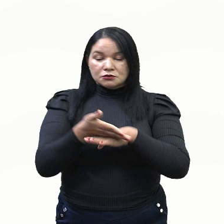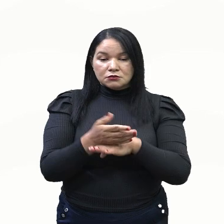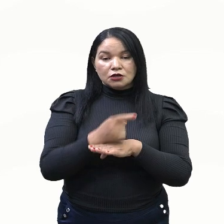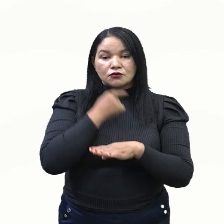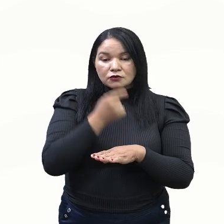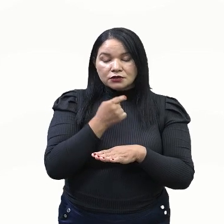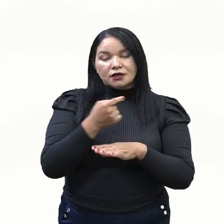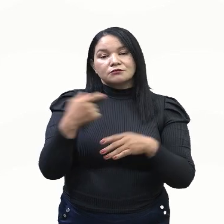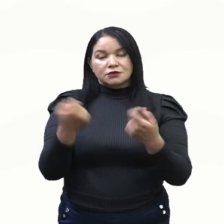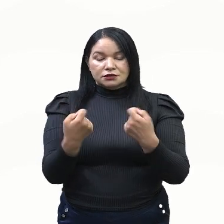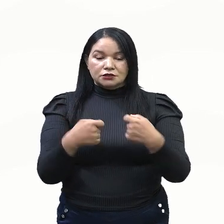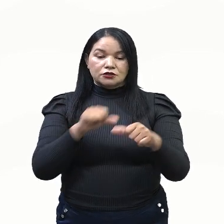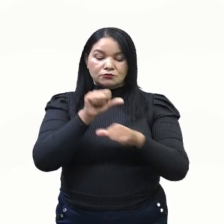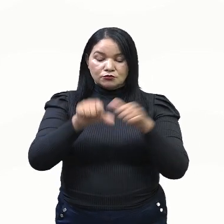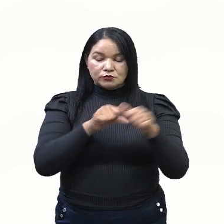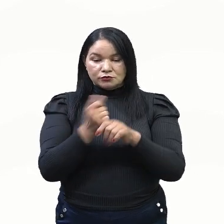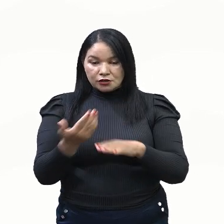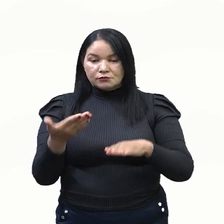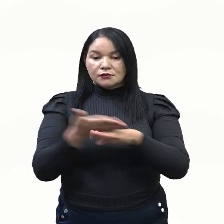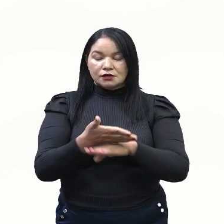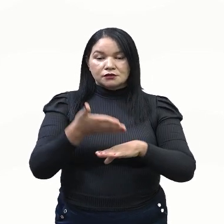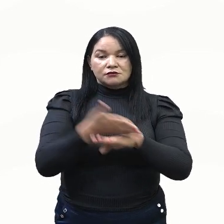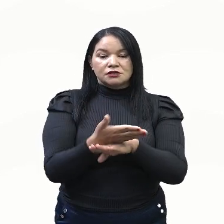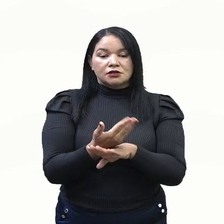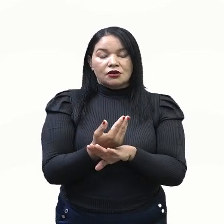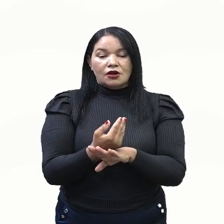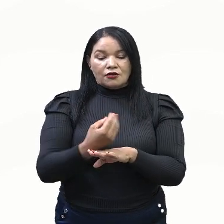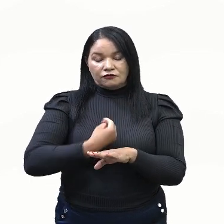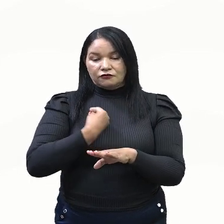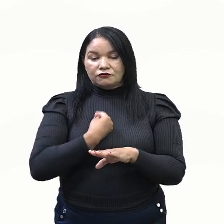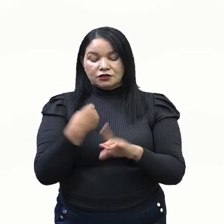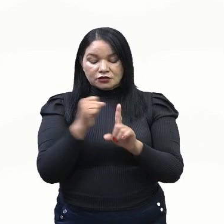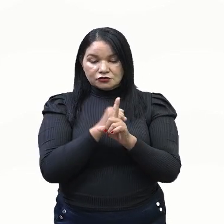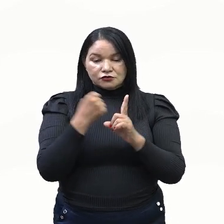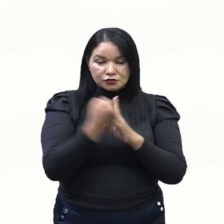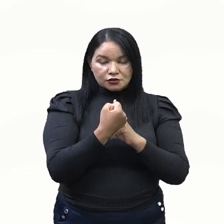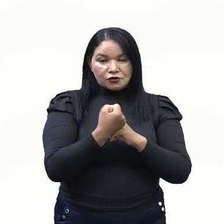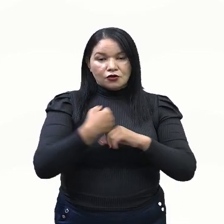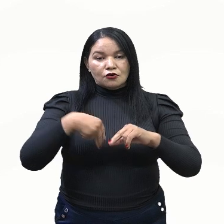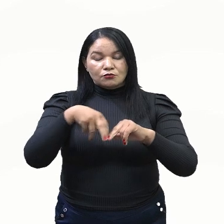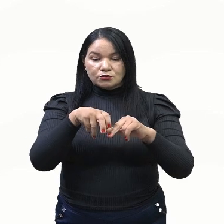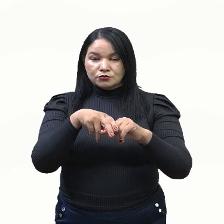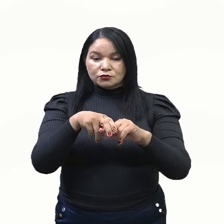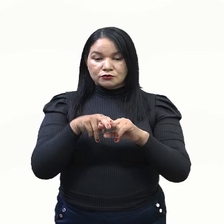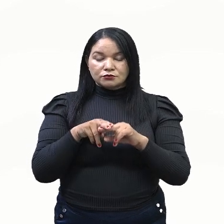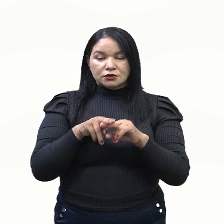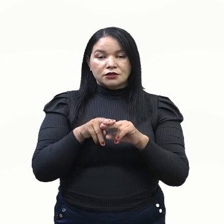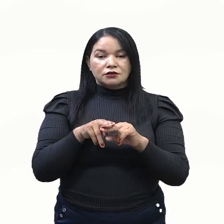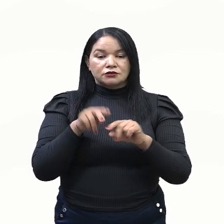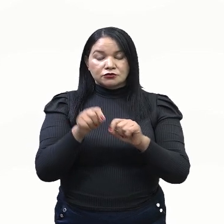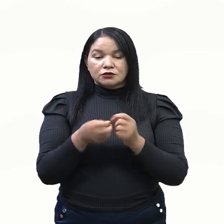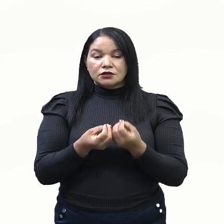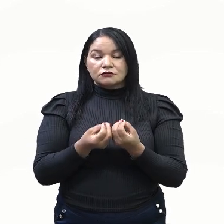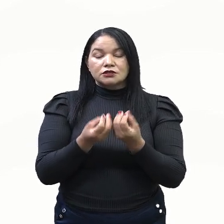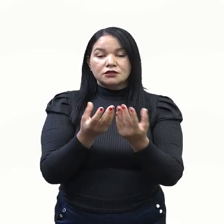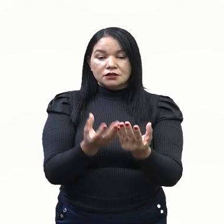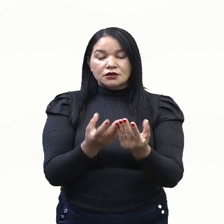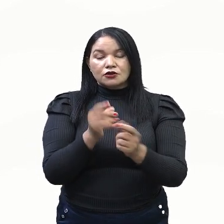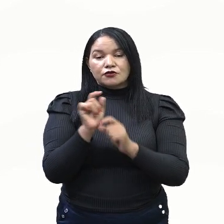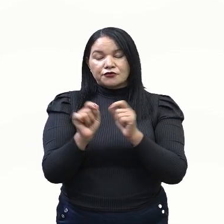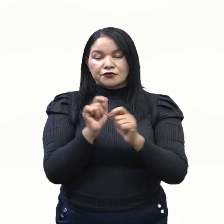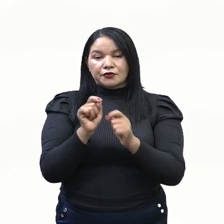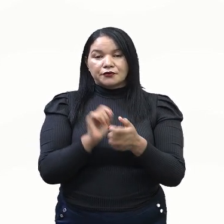mudar ali a sua condição social através de oferecimento, né,